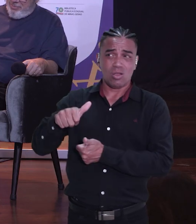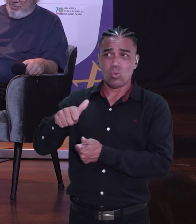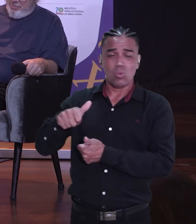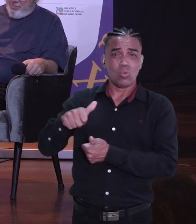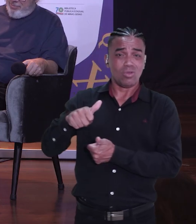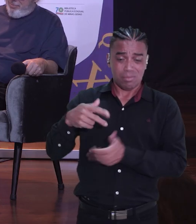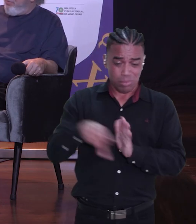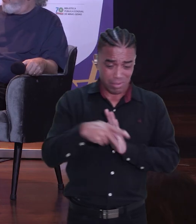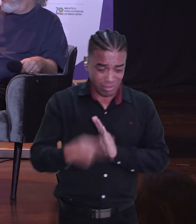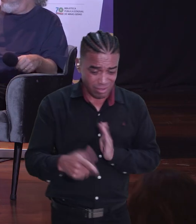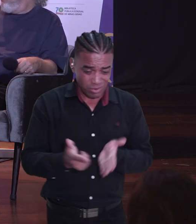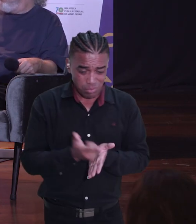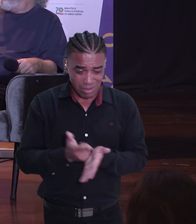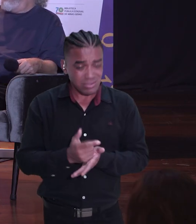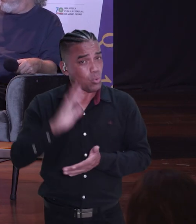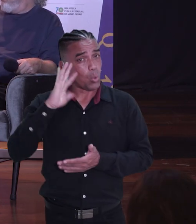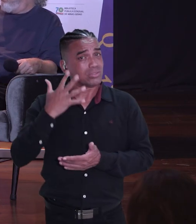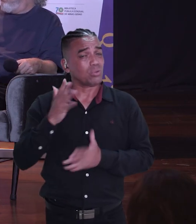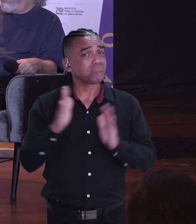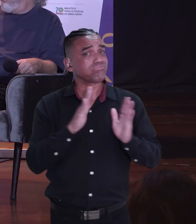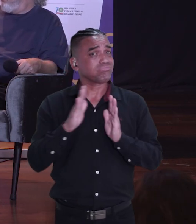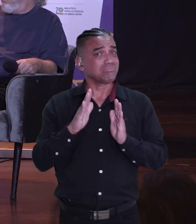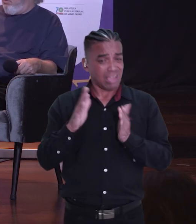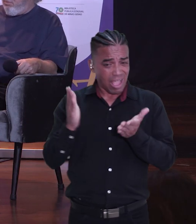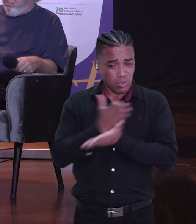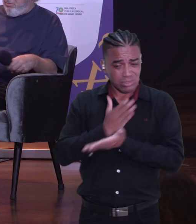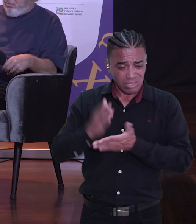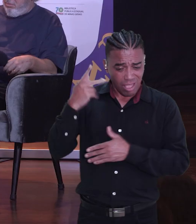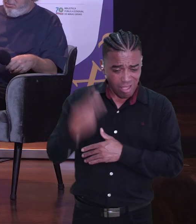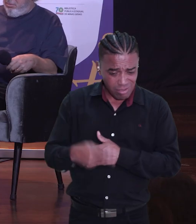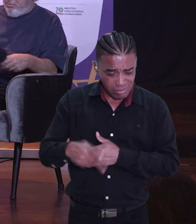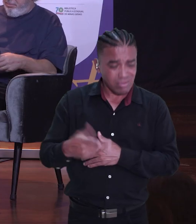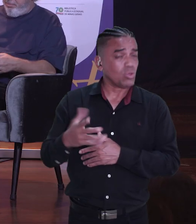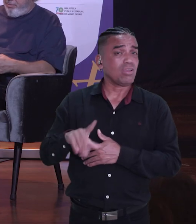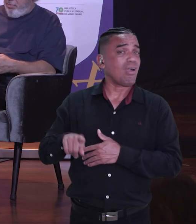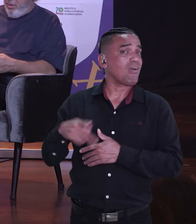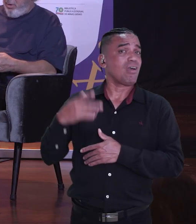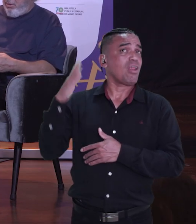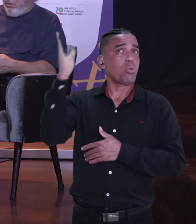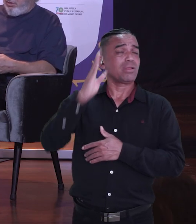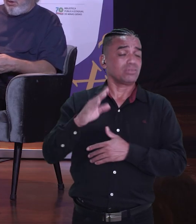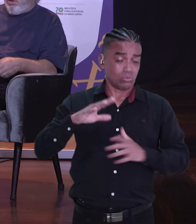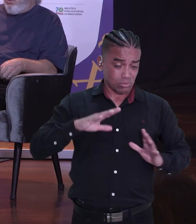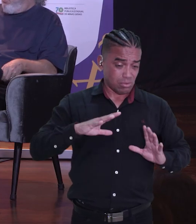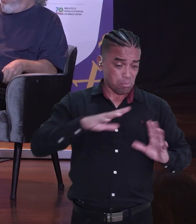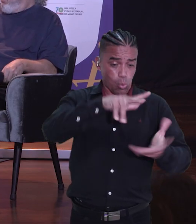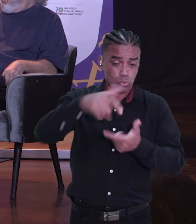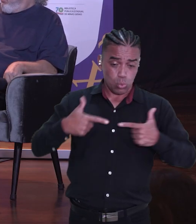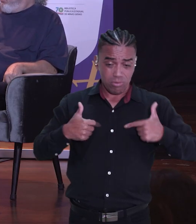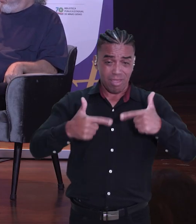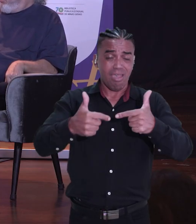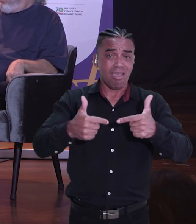livro sobre a Segunda Guerra Mundial no Brasil? Né? Não é possível que não tenha acontecido coisas aqui durante a Segunda Guerra. Né? Quando você tem uma guerra